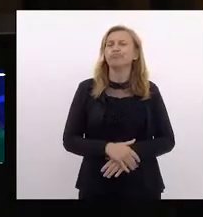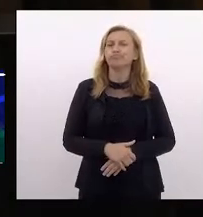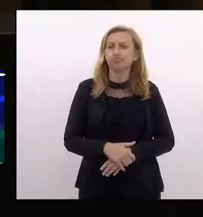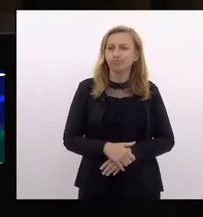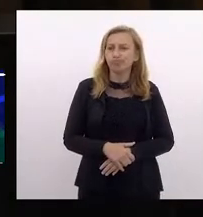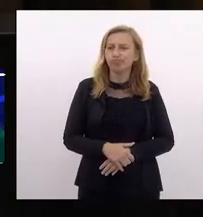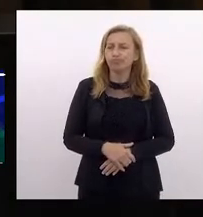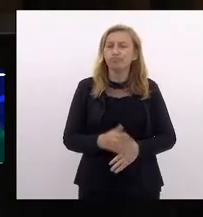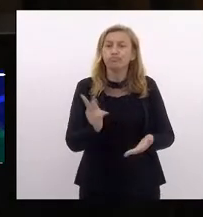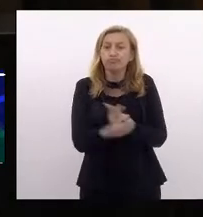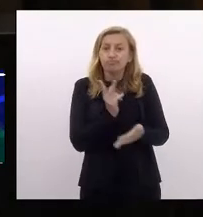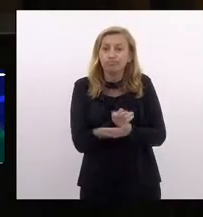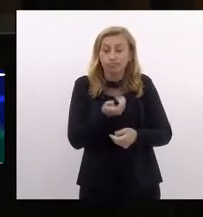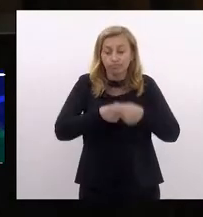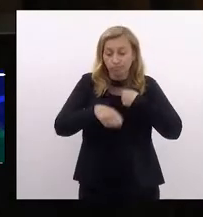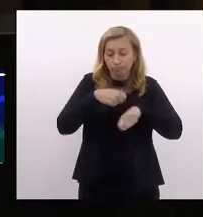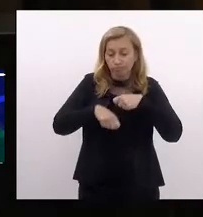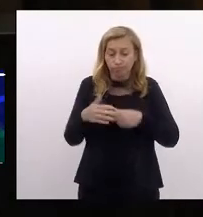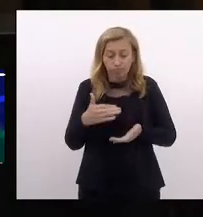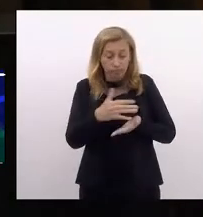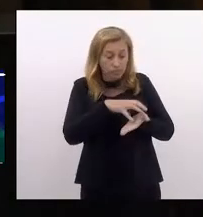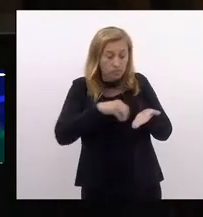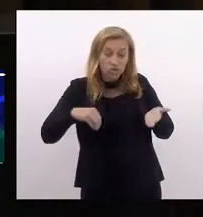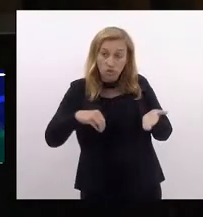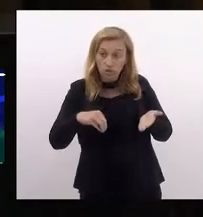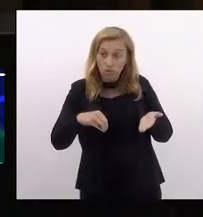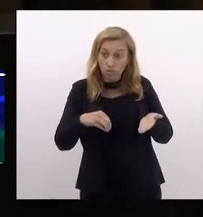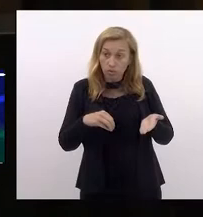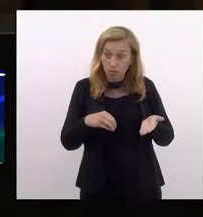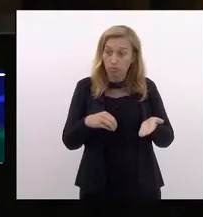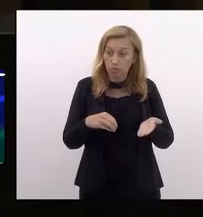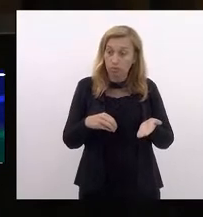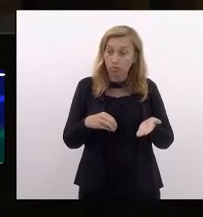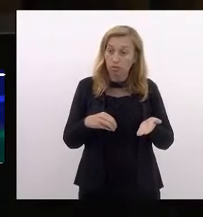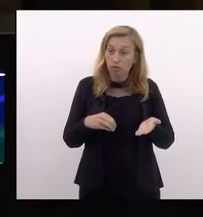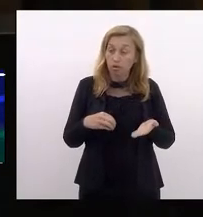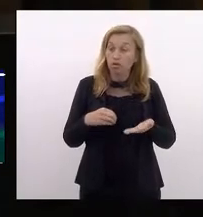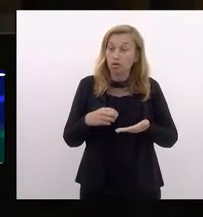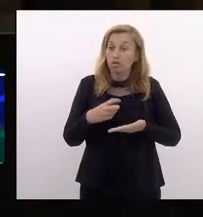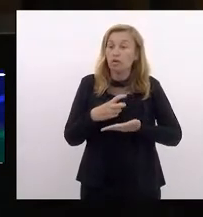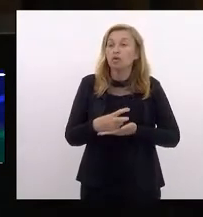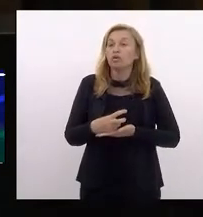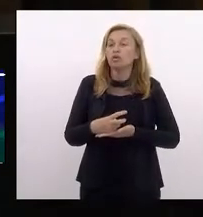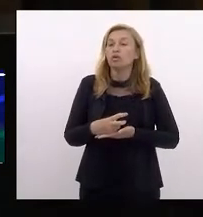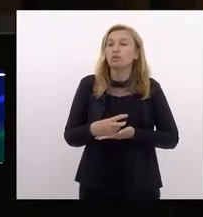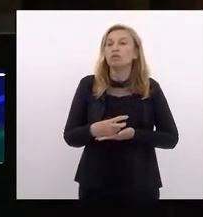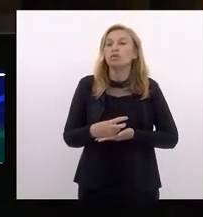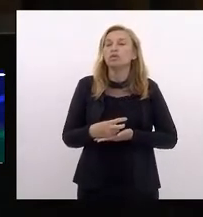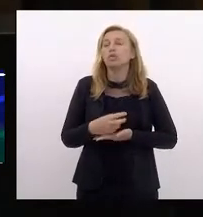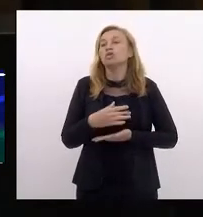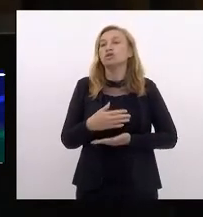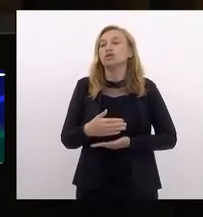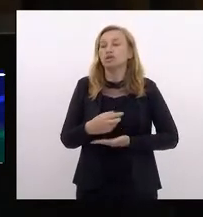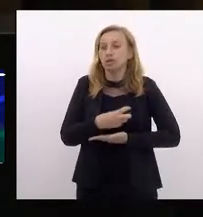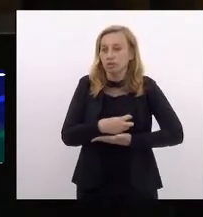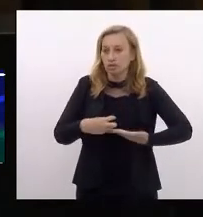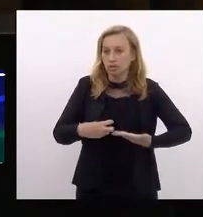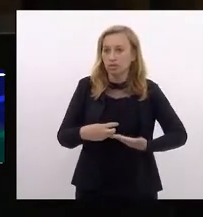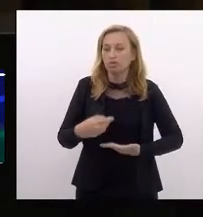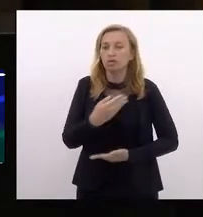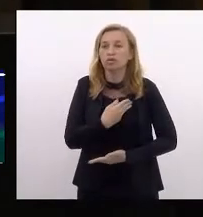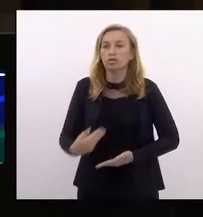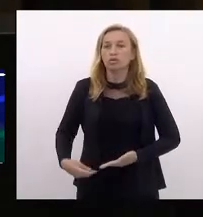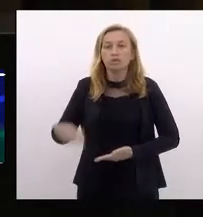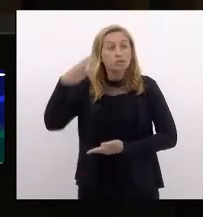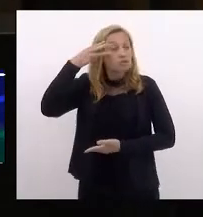improbidade administrativa que retirou Wilson vista do Poder era de novo também de